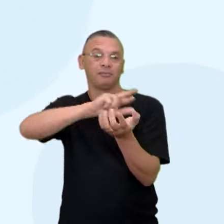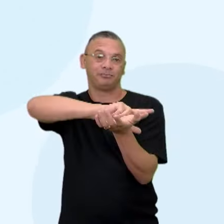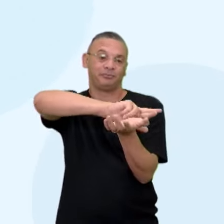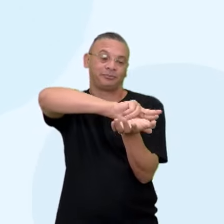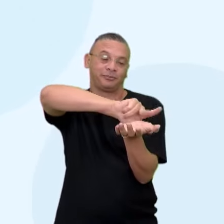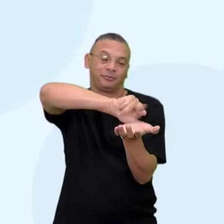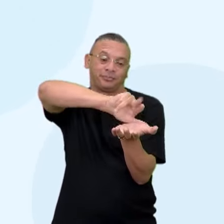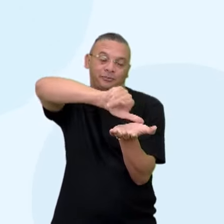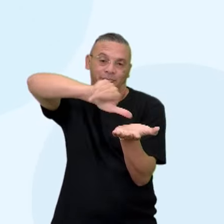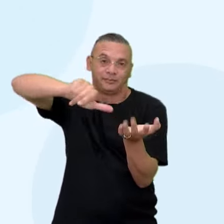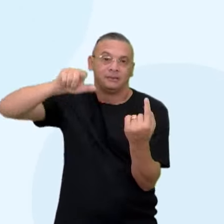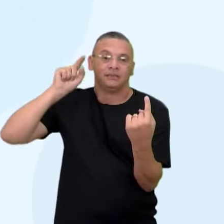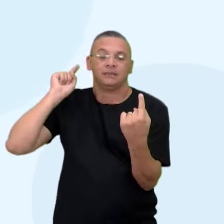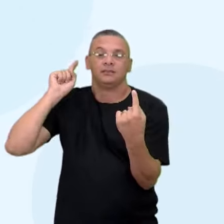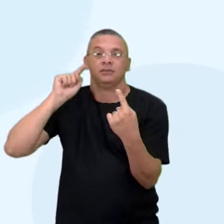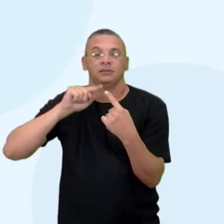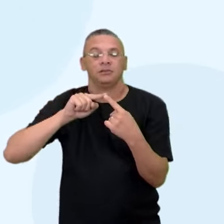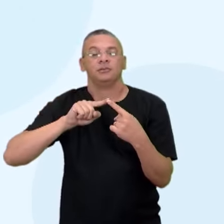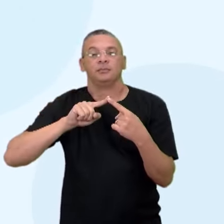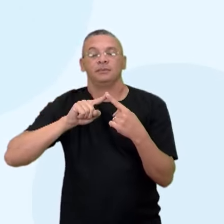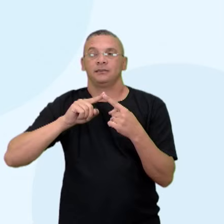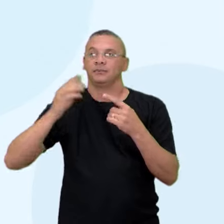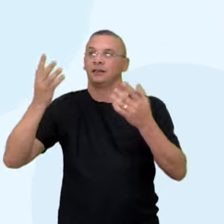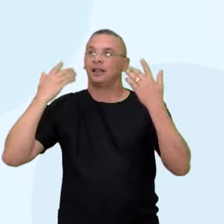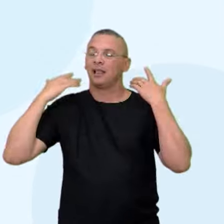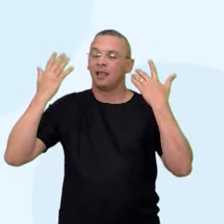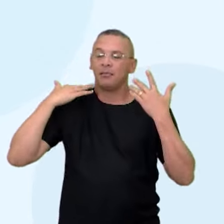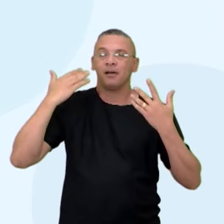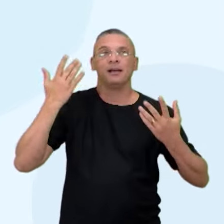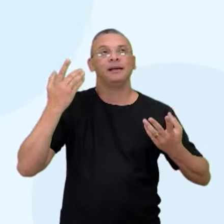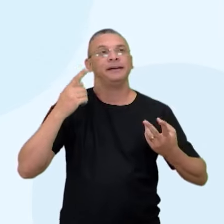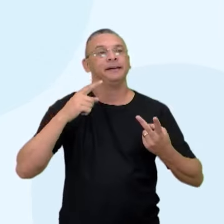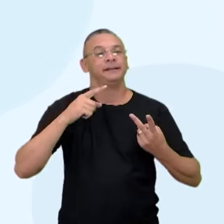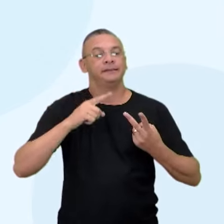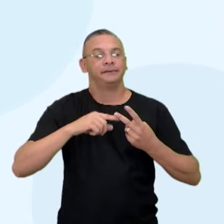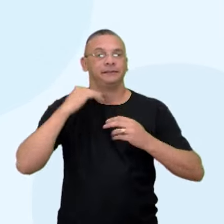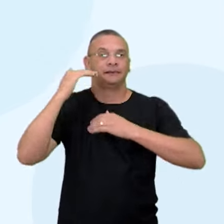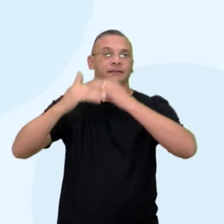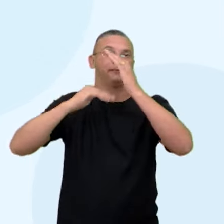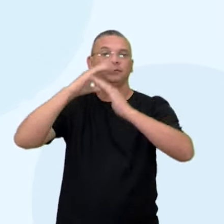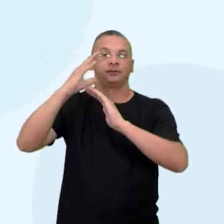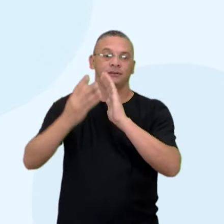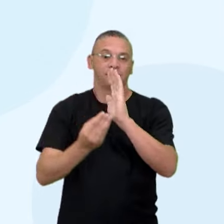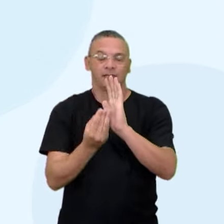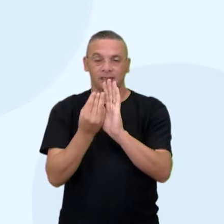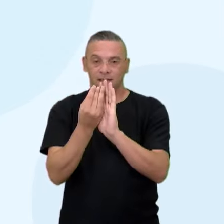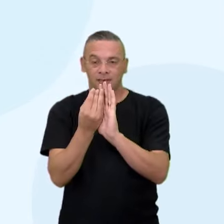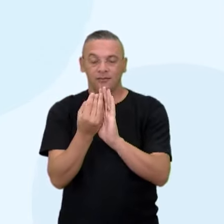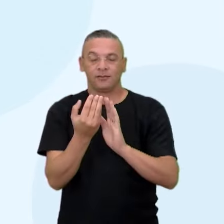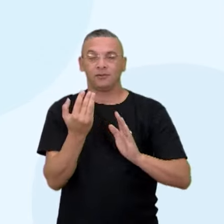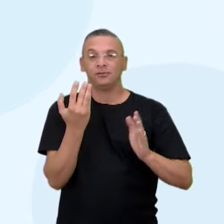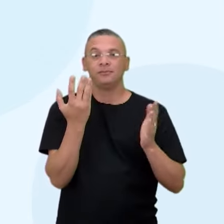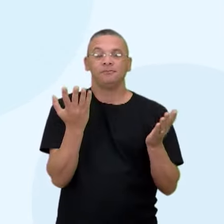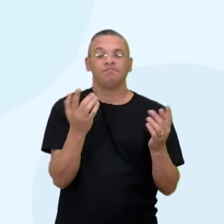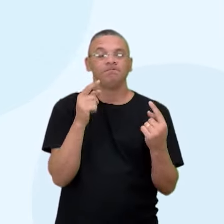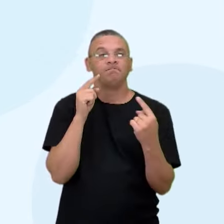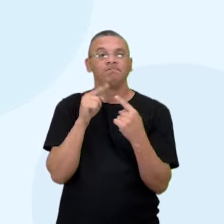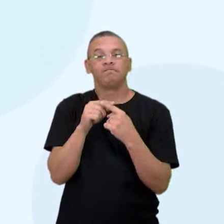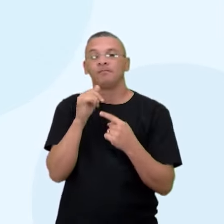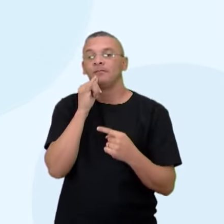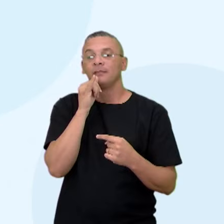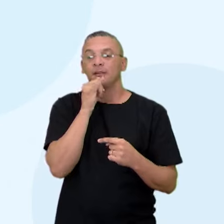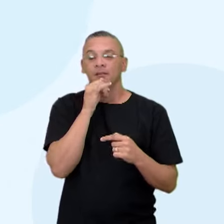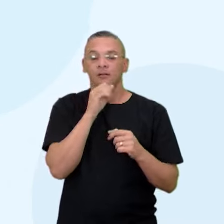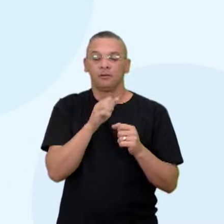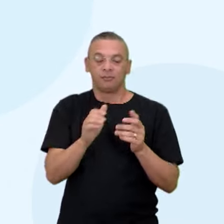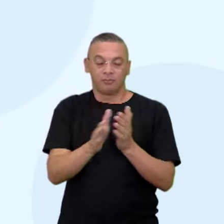aí, ligados à questão climática, desenvolvimento sustentável, ligados à